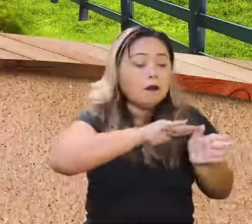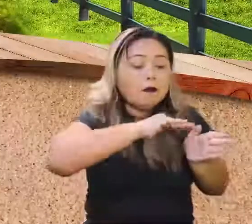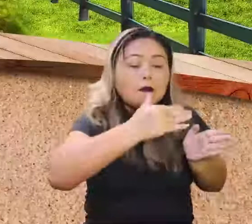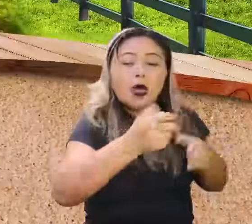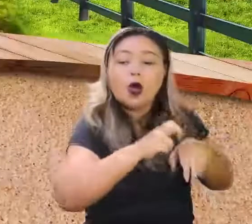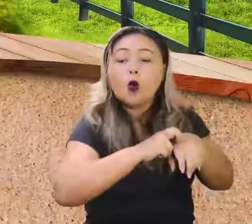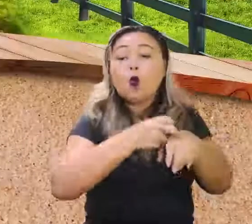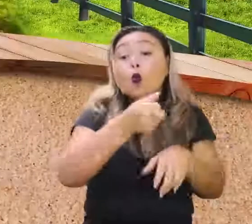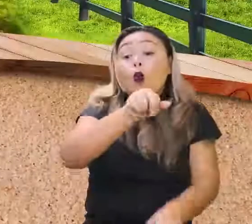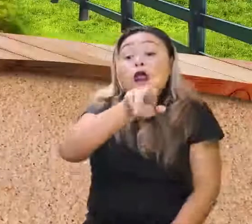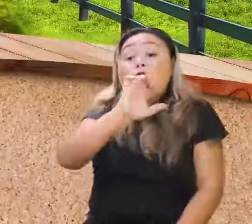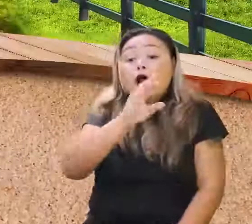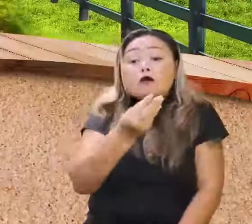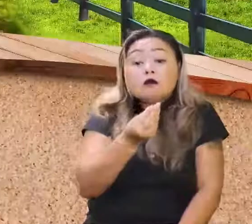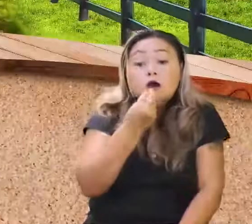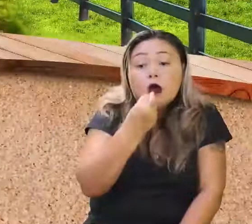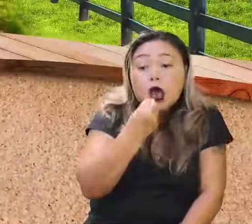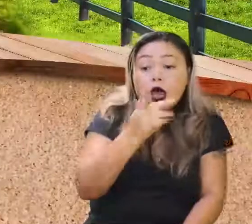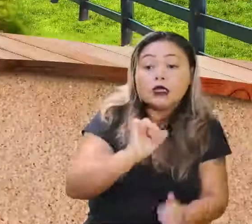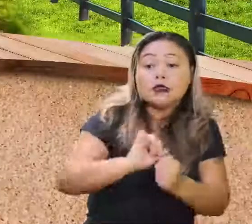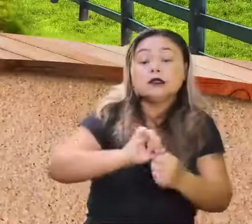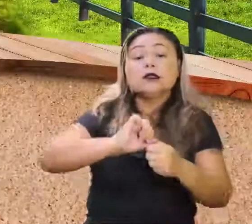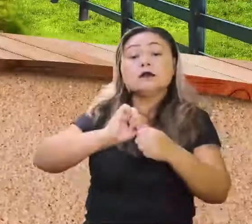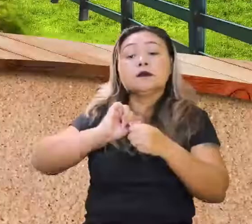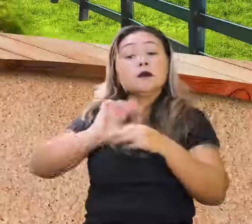pasto, ração,